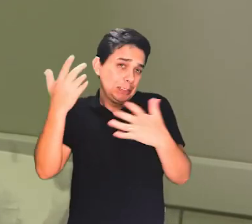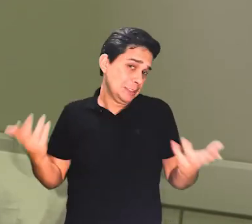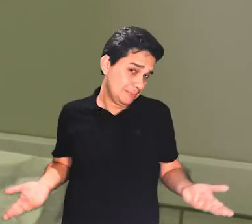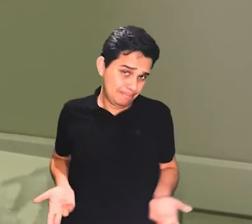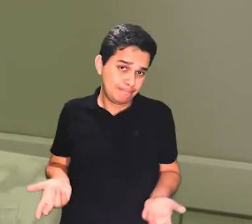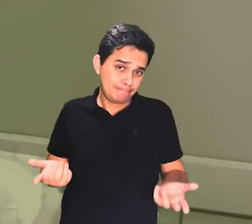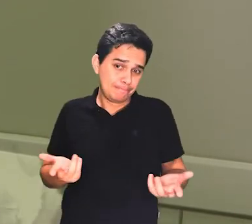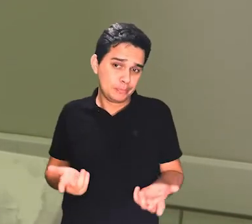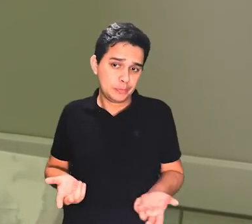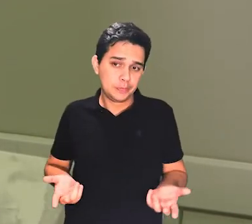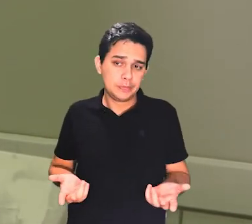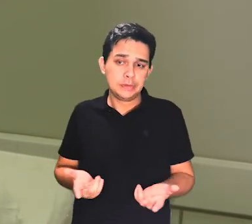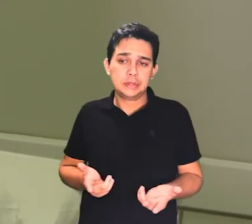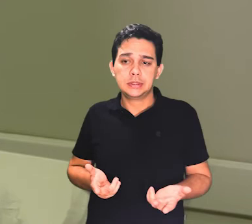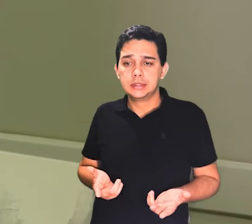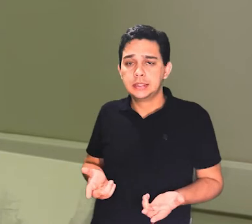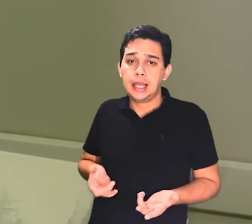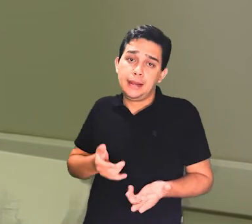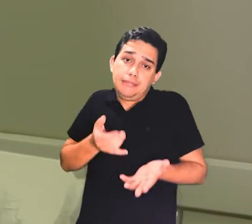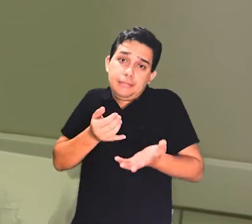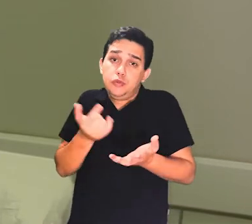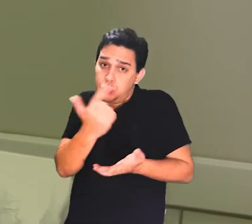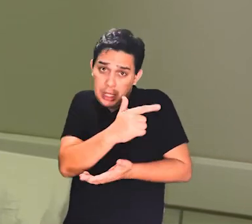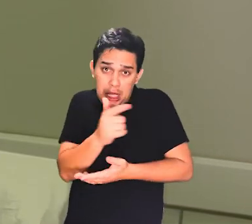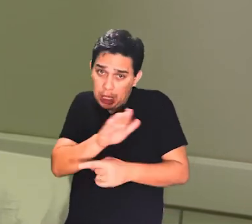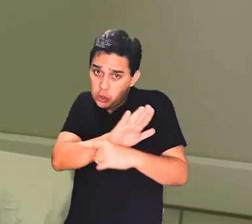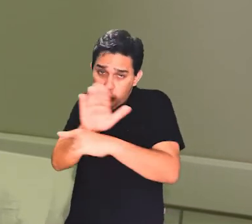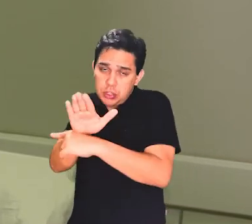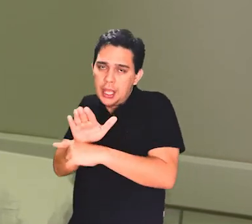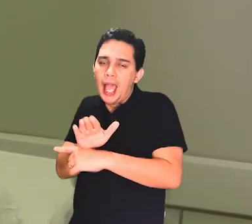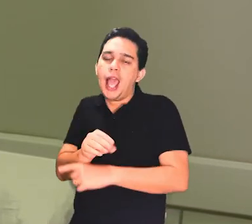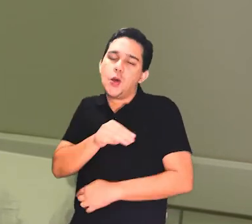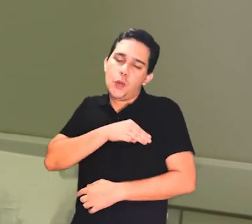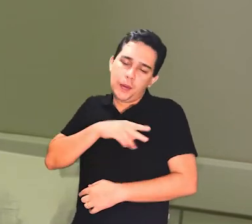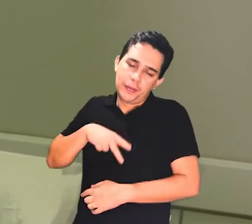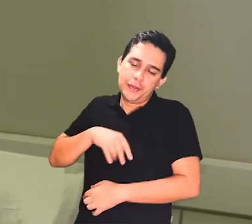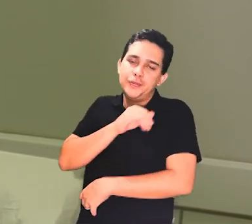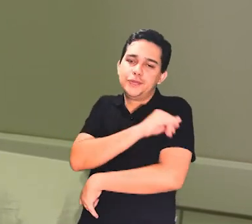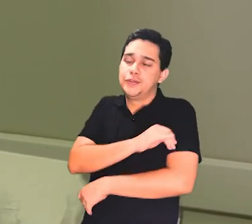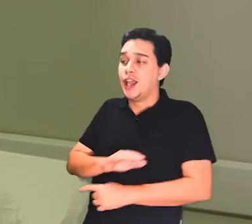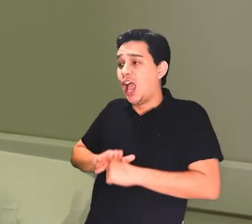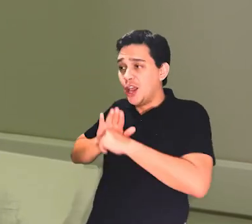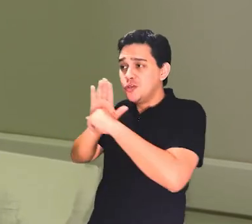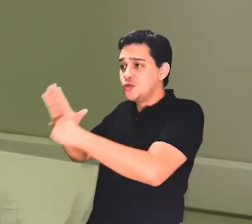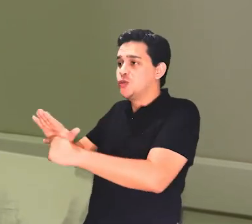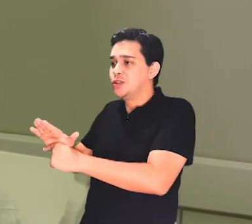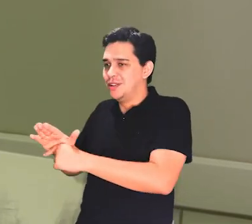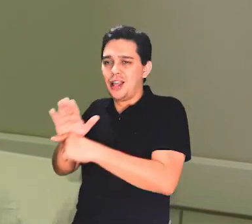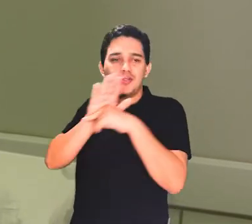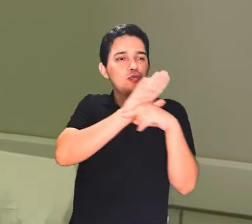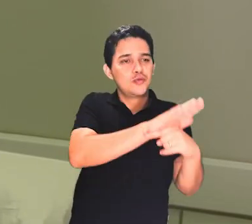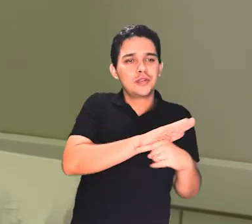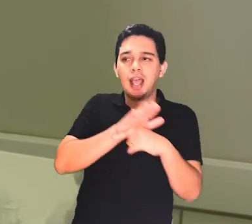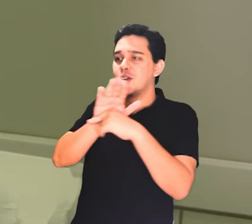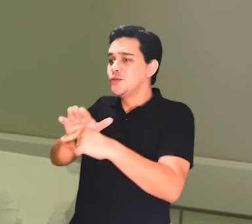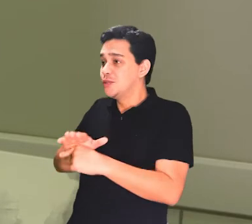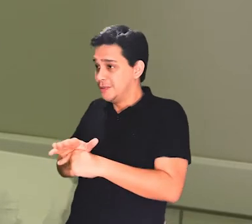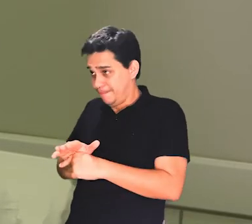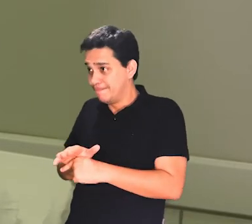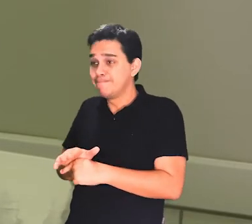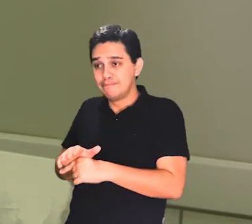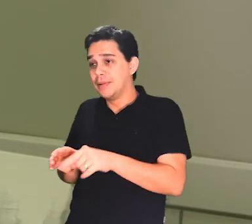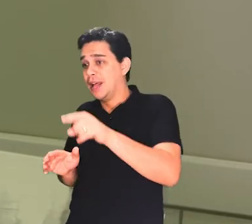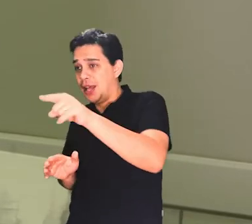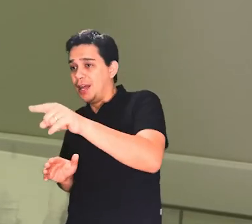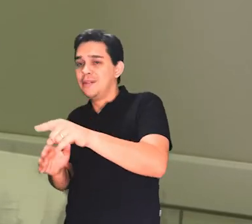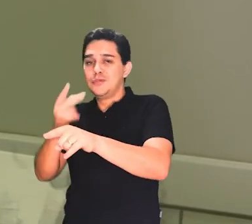nesses momentos, entra o Ministério Público para garantir o direito dessas pessoas, né, para fazer com que pressionar o gestor